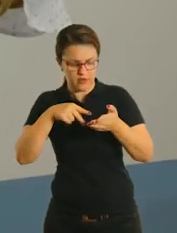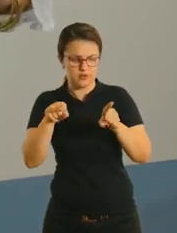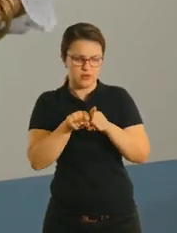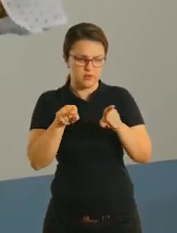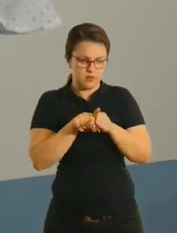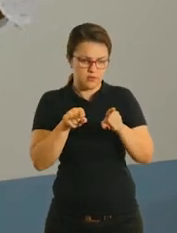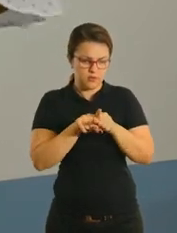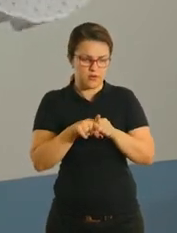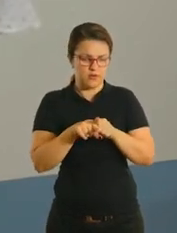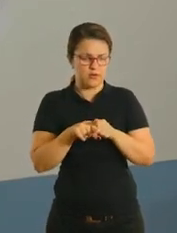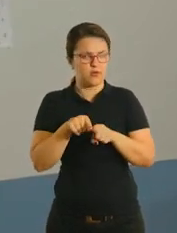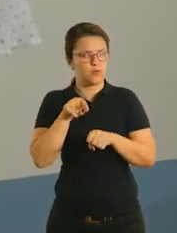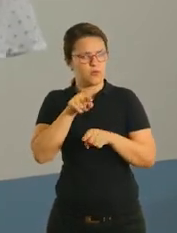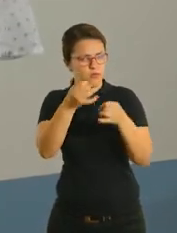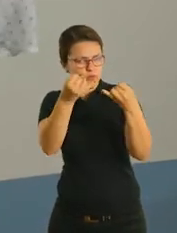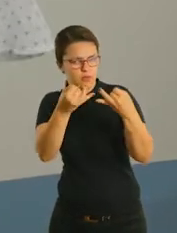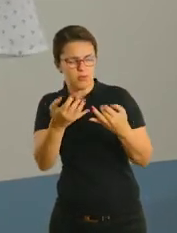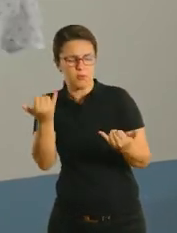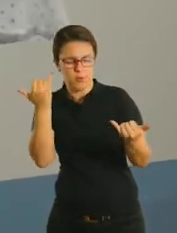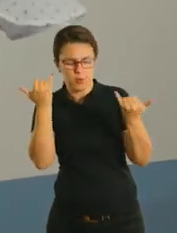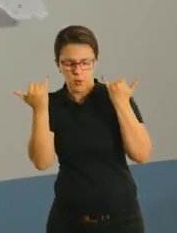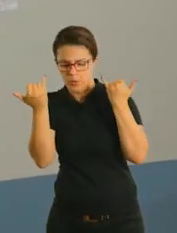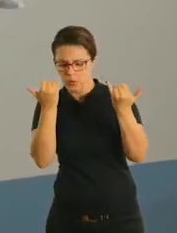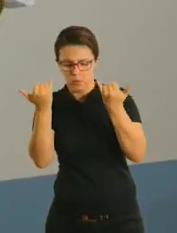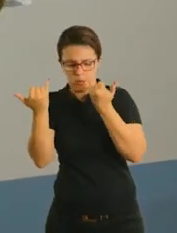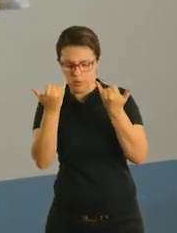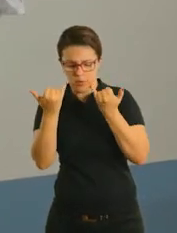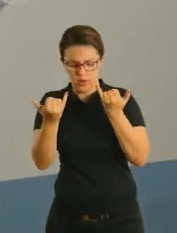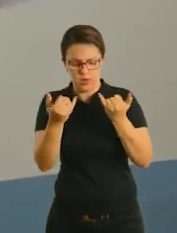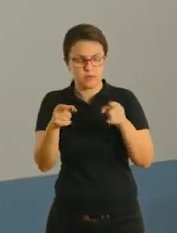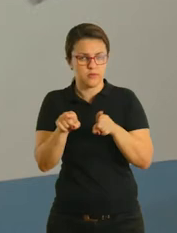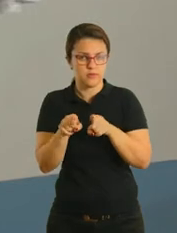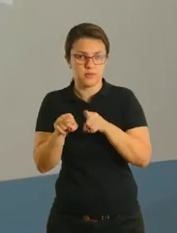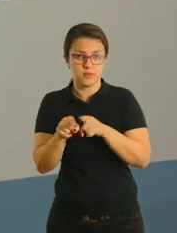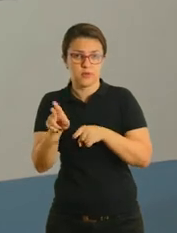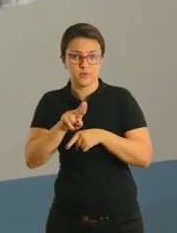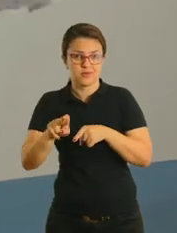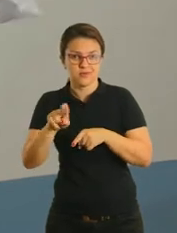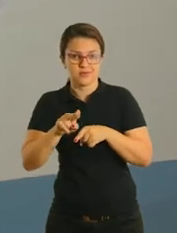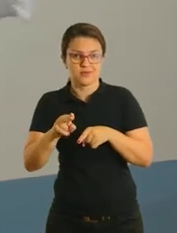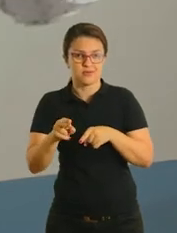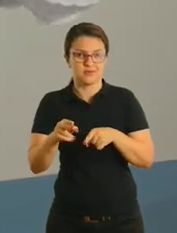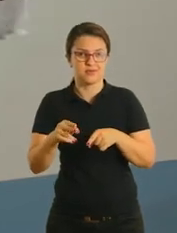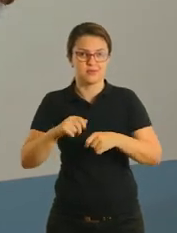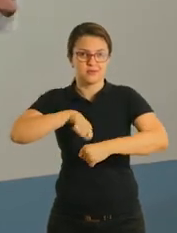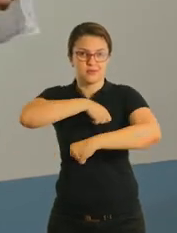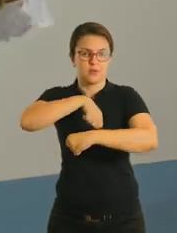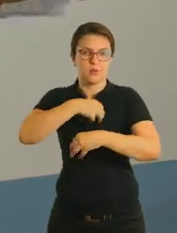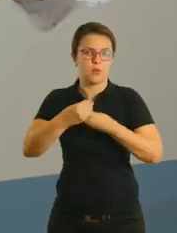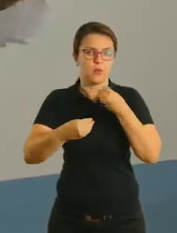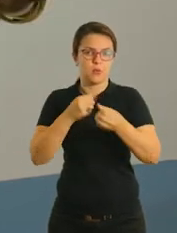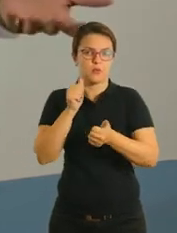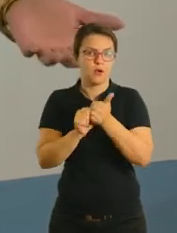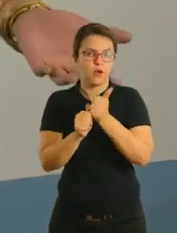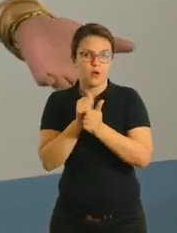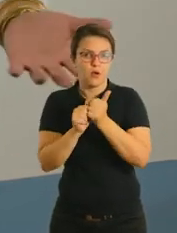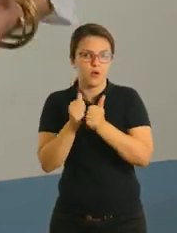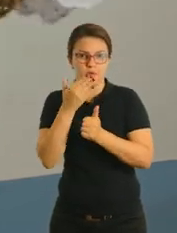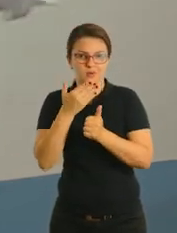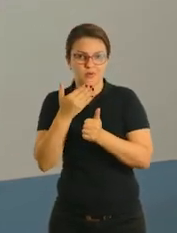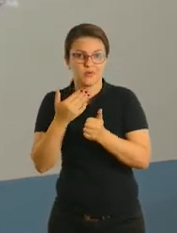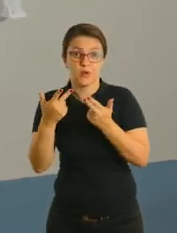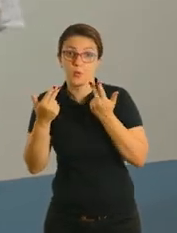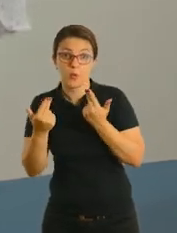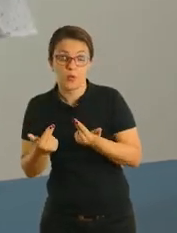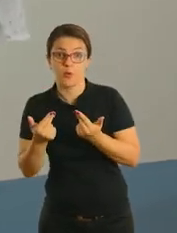manipular também as coisas que vão na receita, né? Porque, por exemplo, o arroz doce é feito com o mesmo arroz salgado que ela come. E